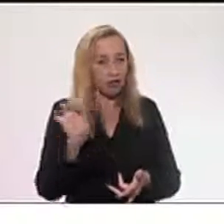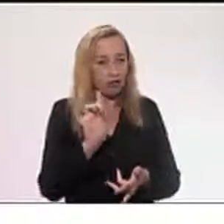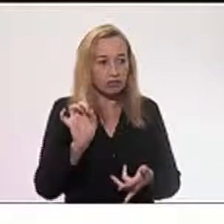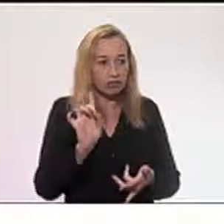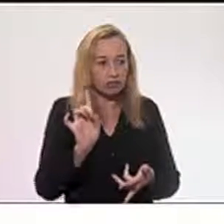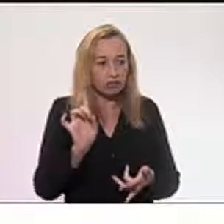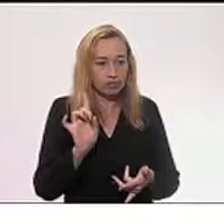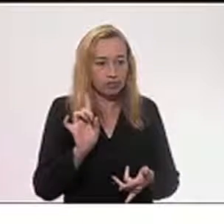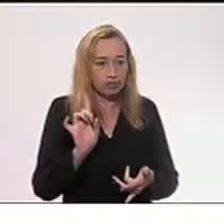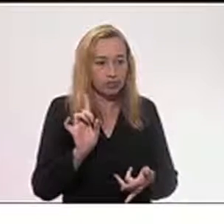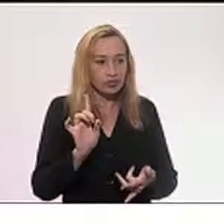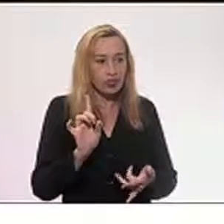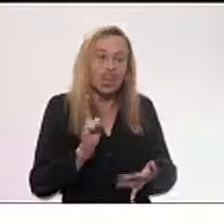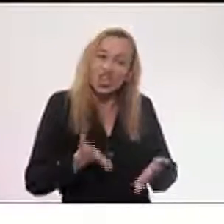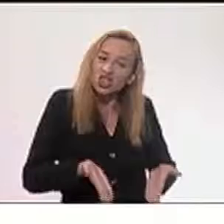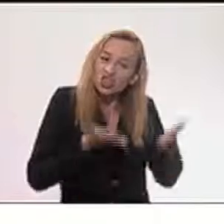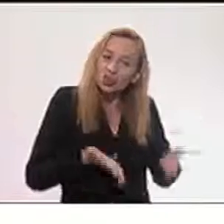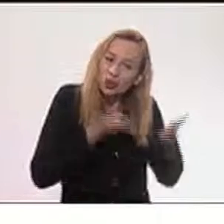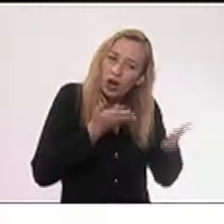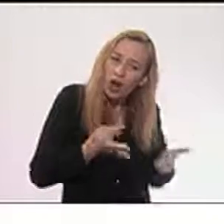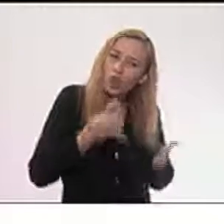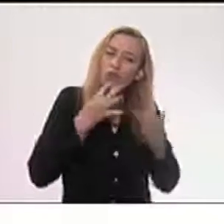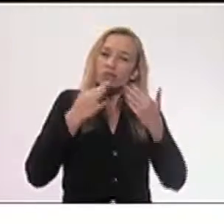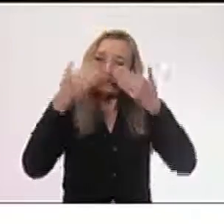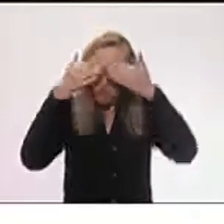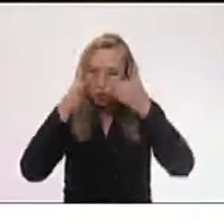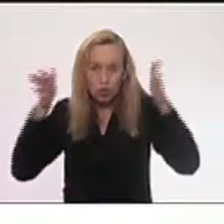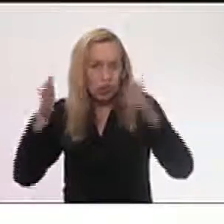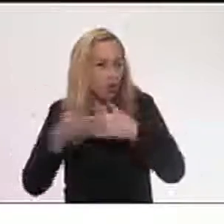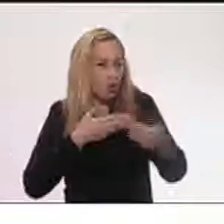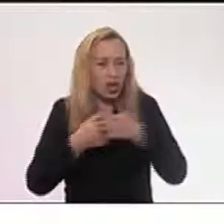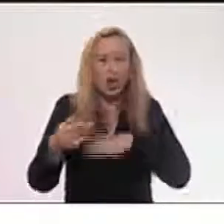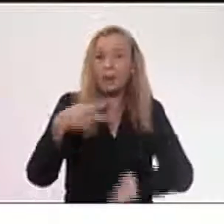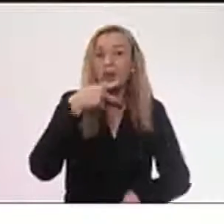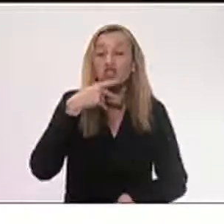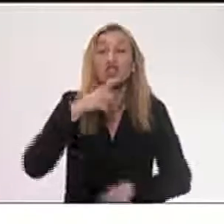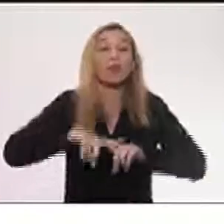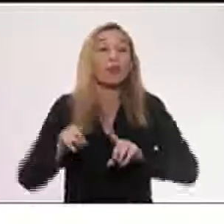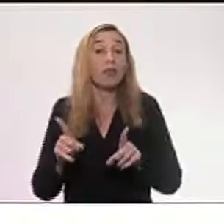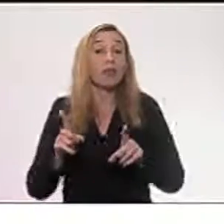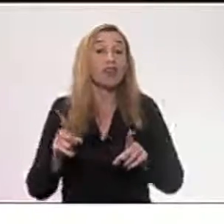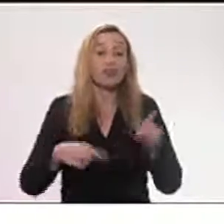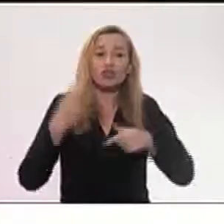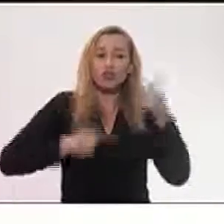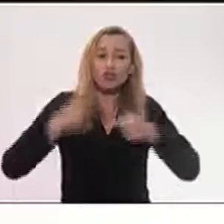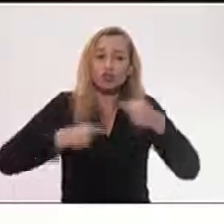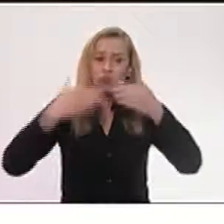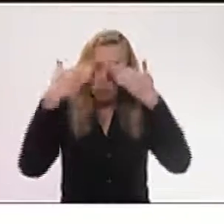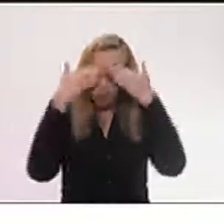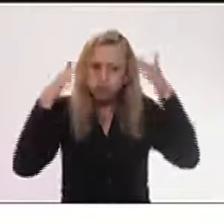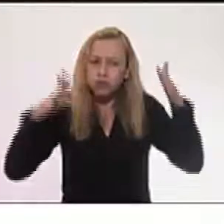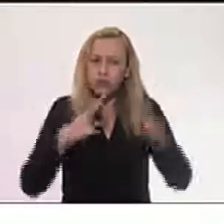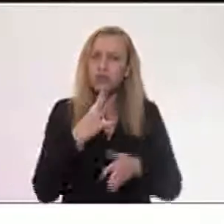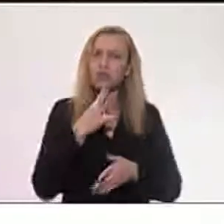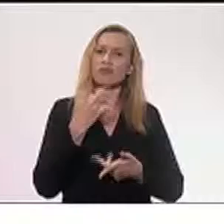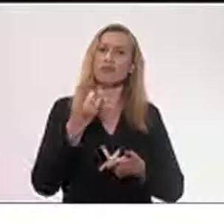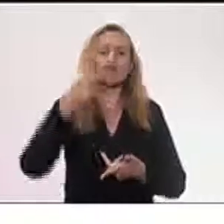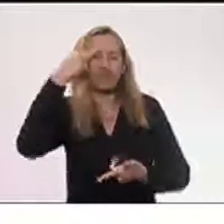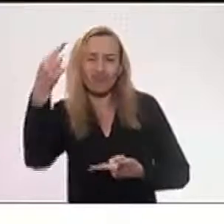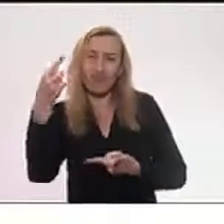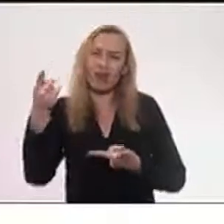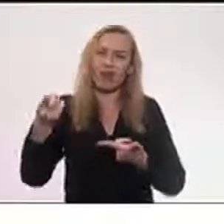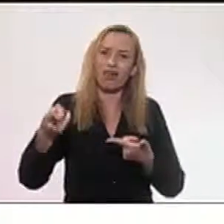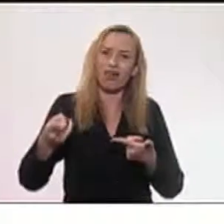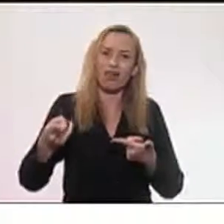mal visto, é indesejável, seja ele político, partidário, religioso, mas a promoção do debate, a promoção do cotejo de ideias,